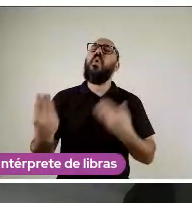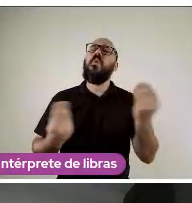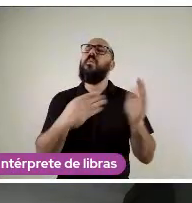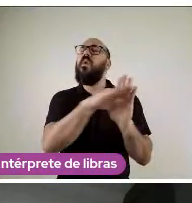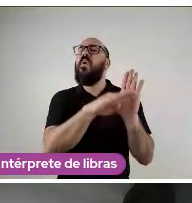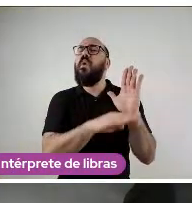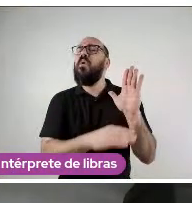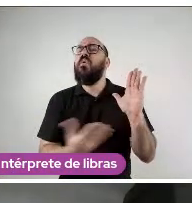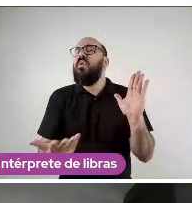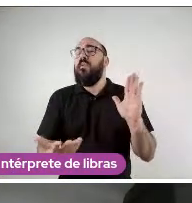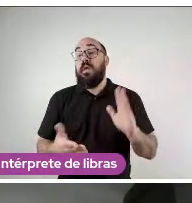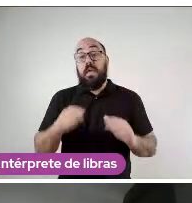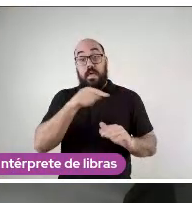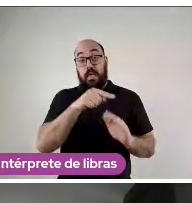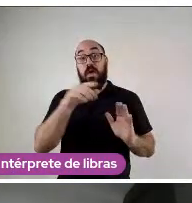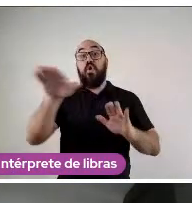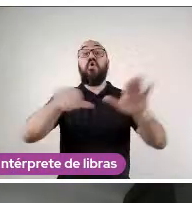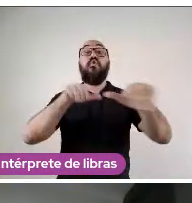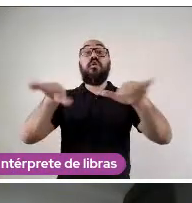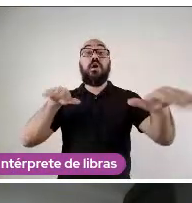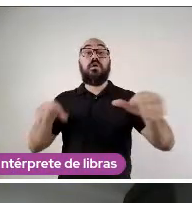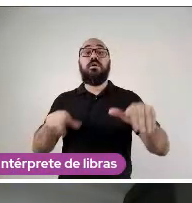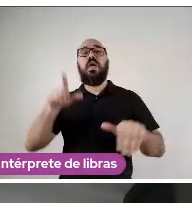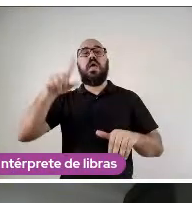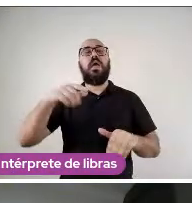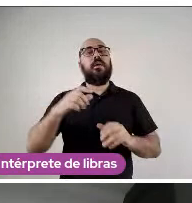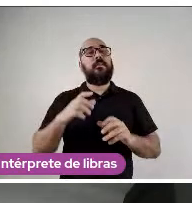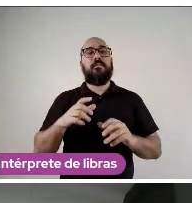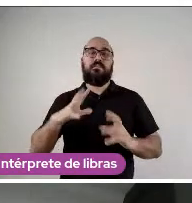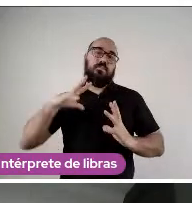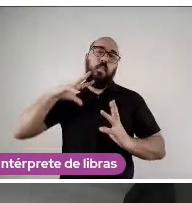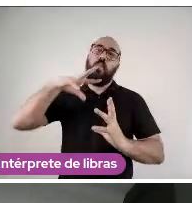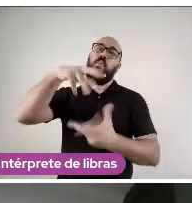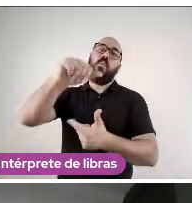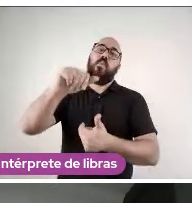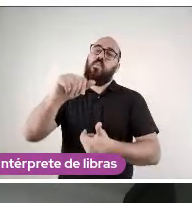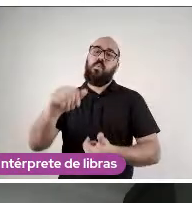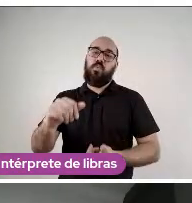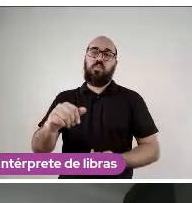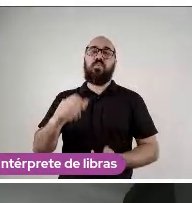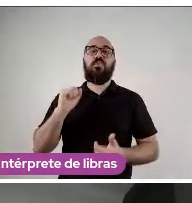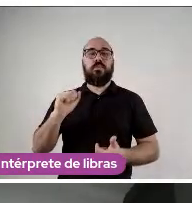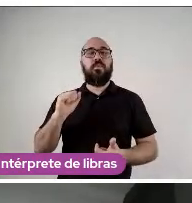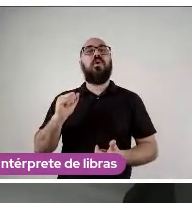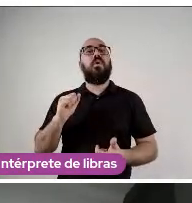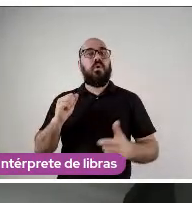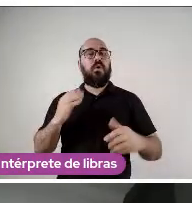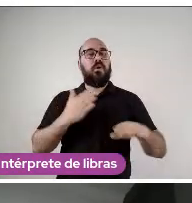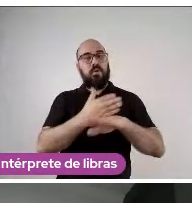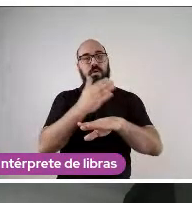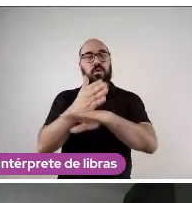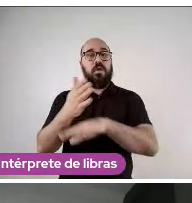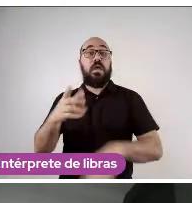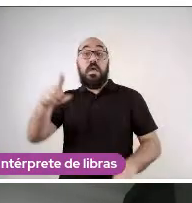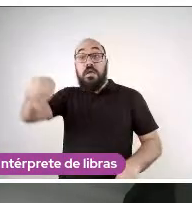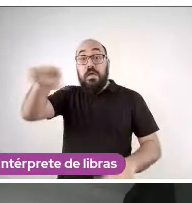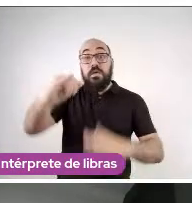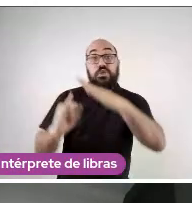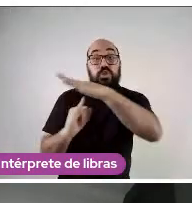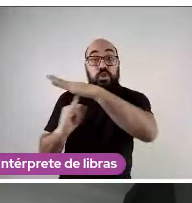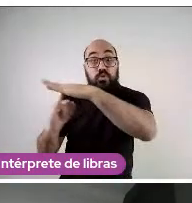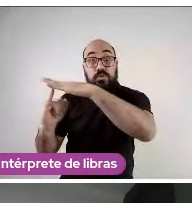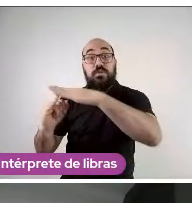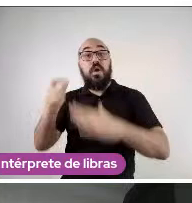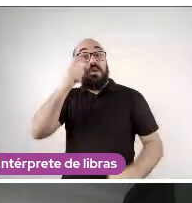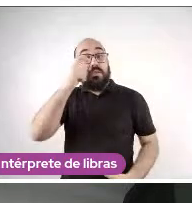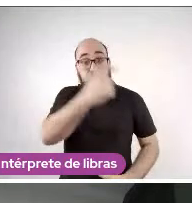Essas convocatórias são abertas mundialmente e as instituições interessadas elas devem entrar,